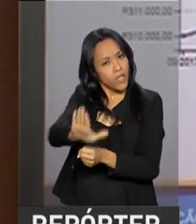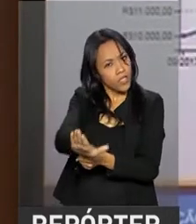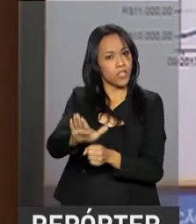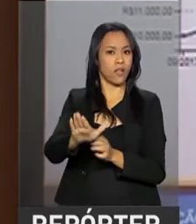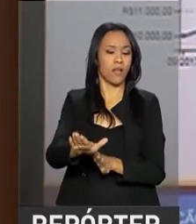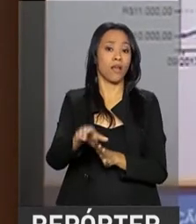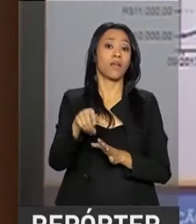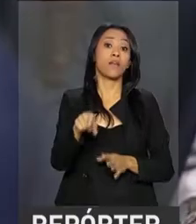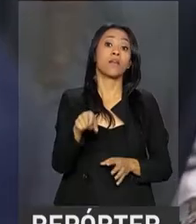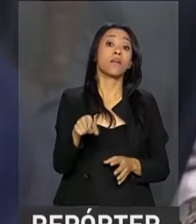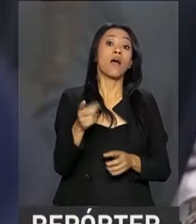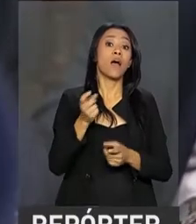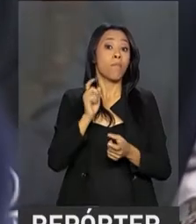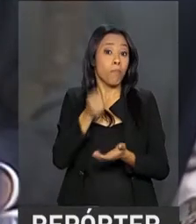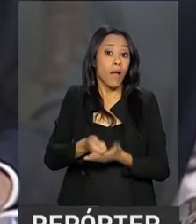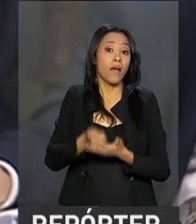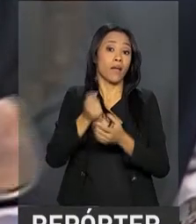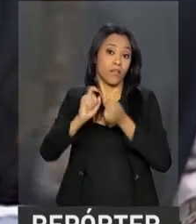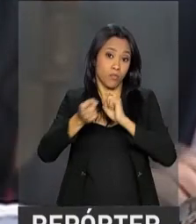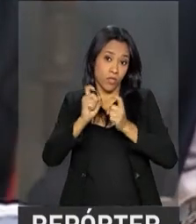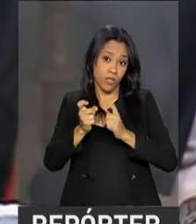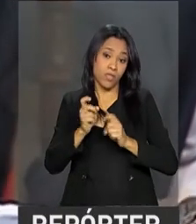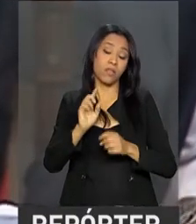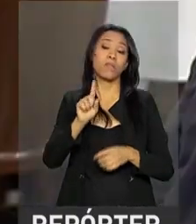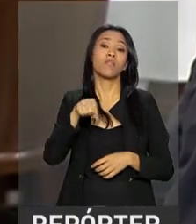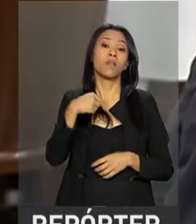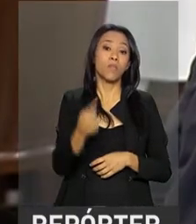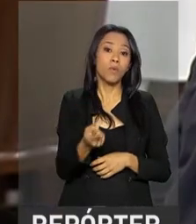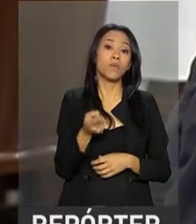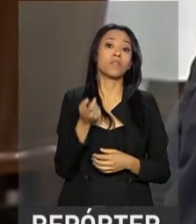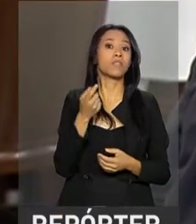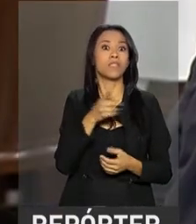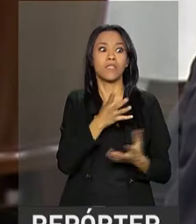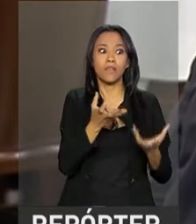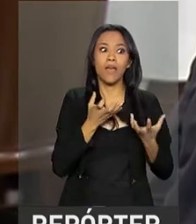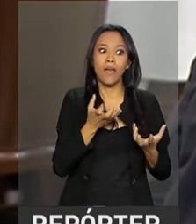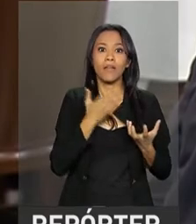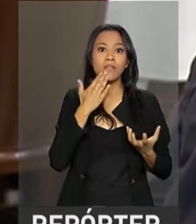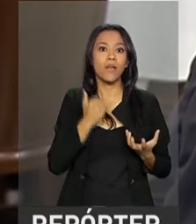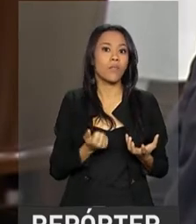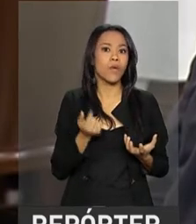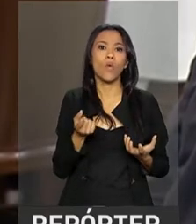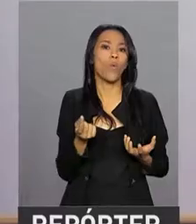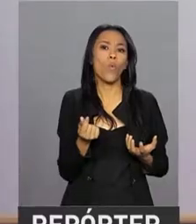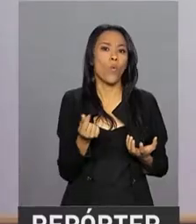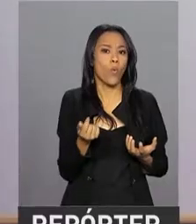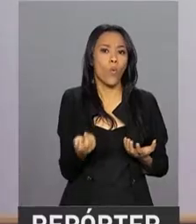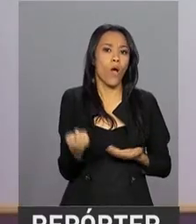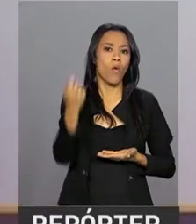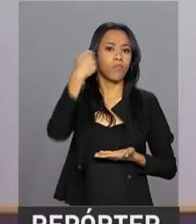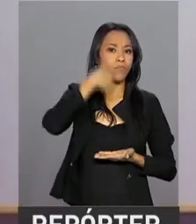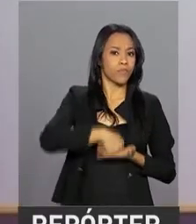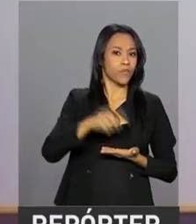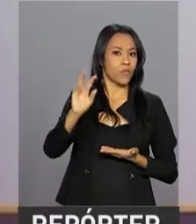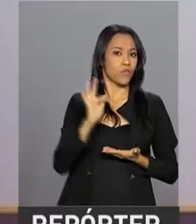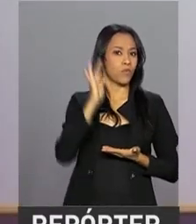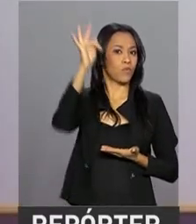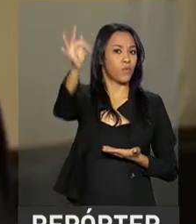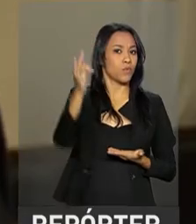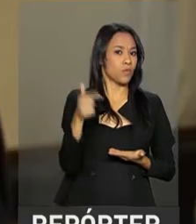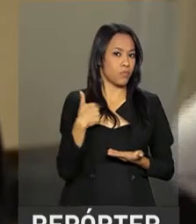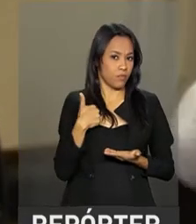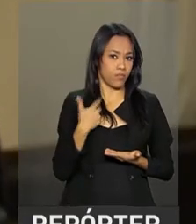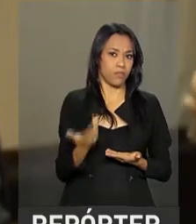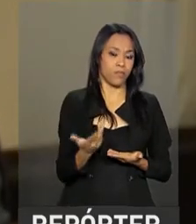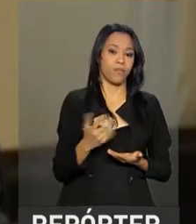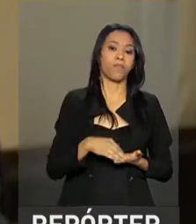a taxa de administração, até chegar ao que todos os investidores querem saber: quais serão o rendimento e o ganho final.